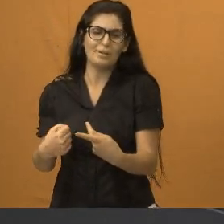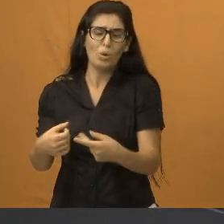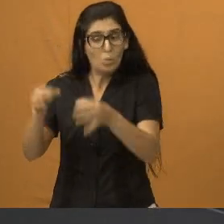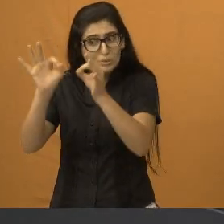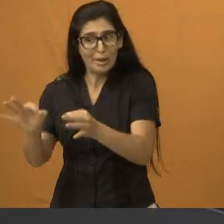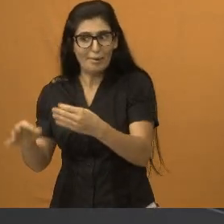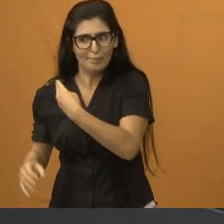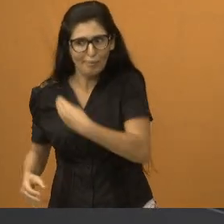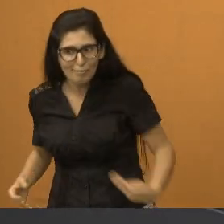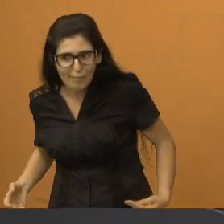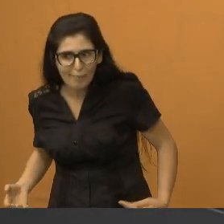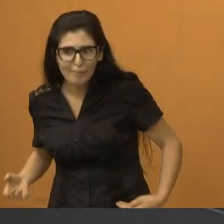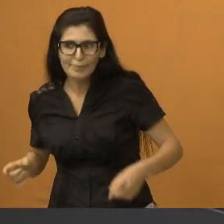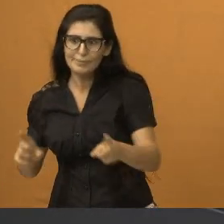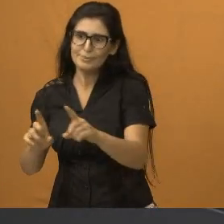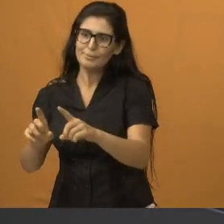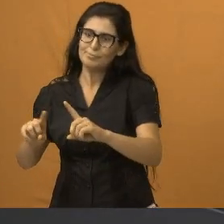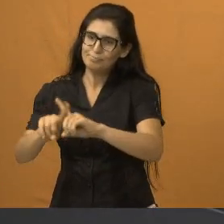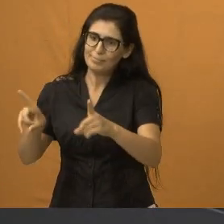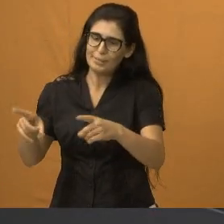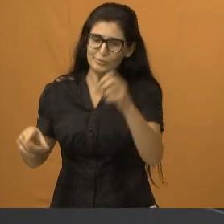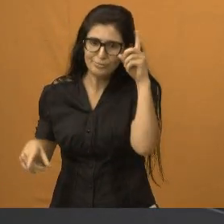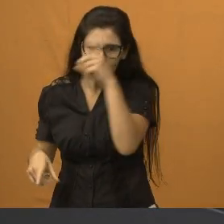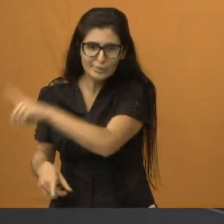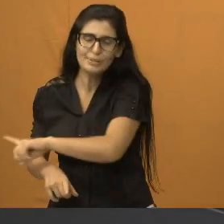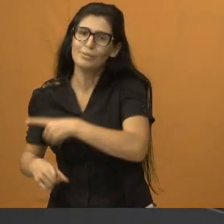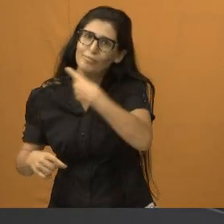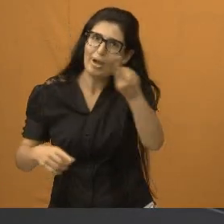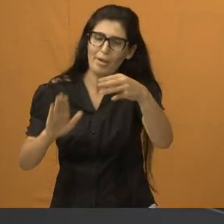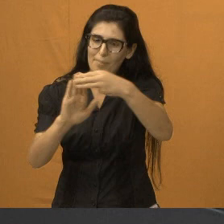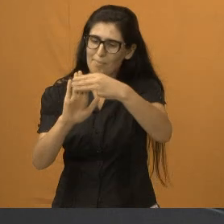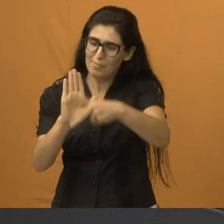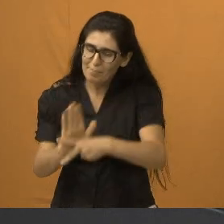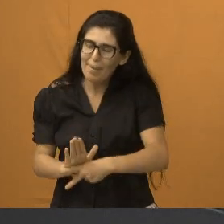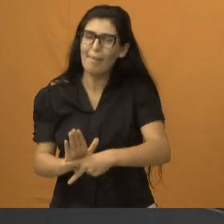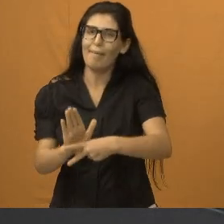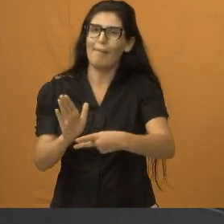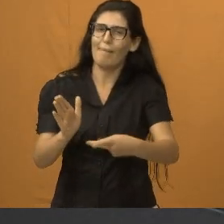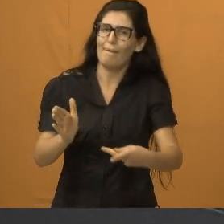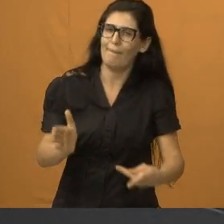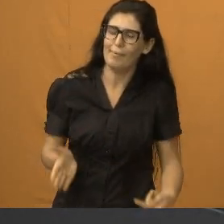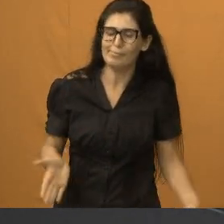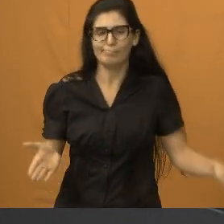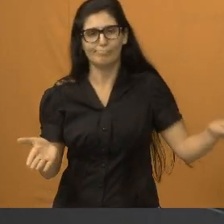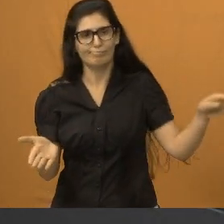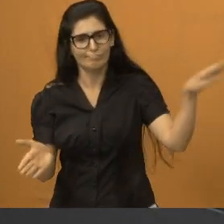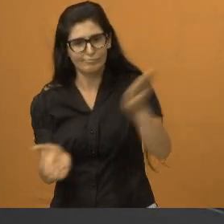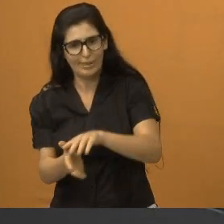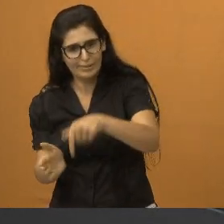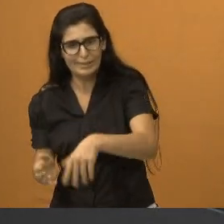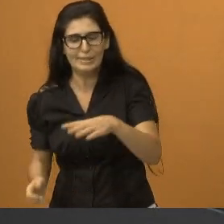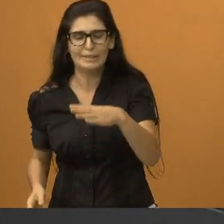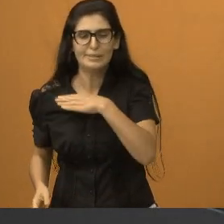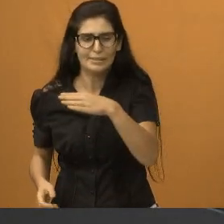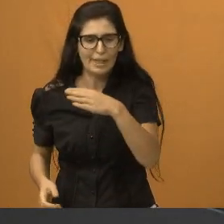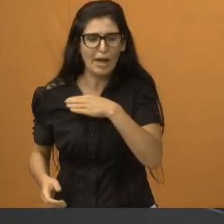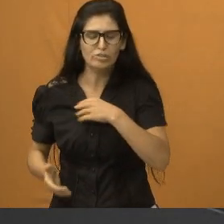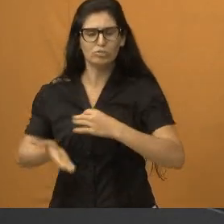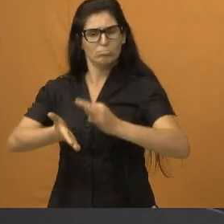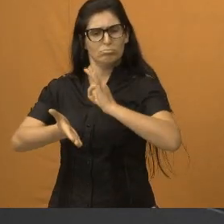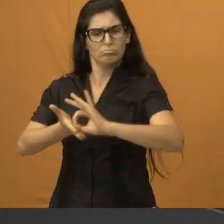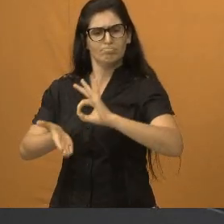vezes procura, não tem uma resposta positiva, vai para o Ministério Público, o Ministério Público vem numa canetada e